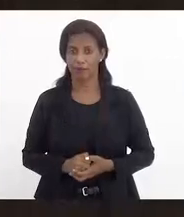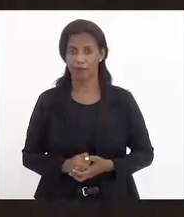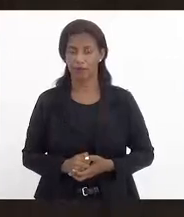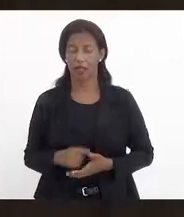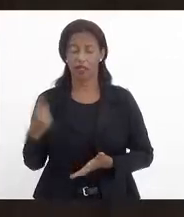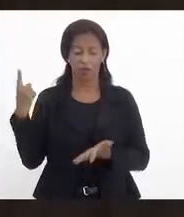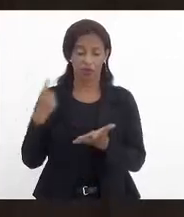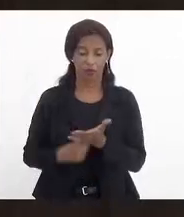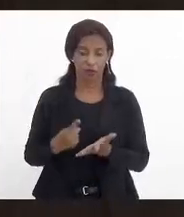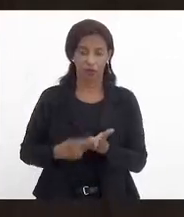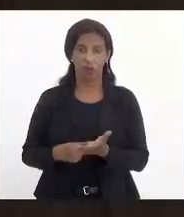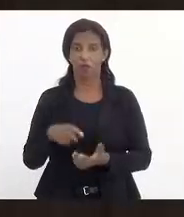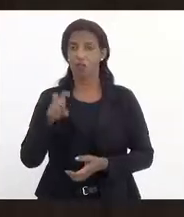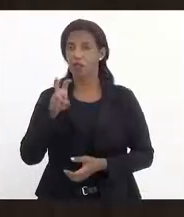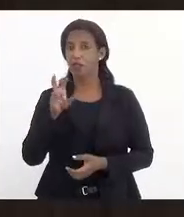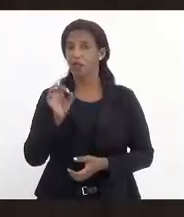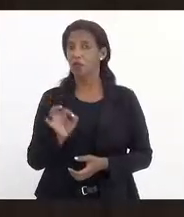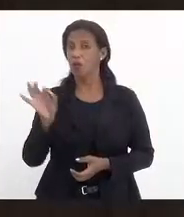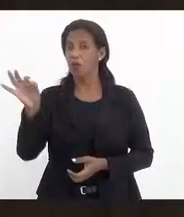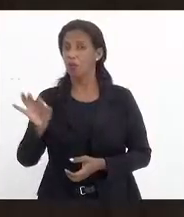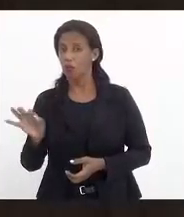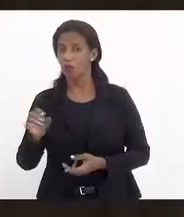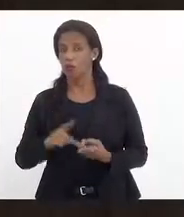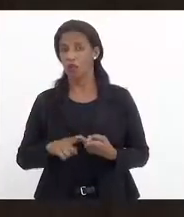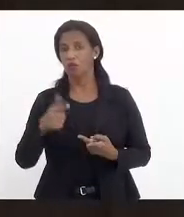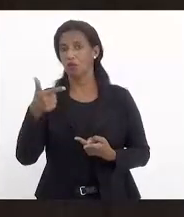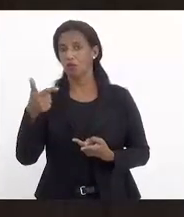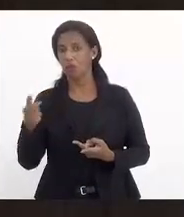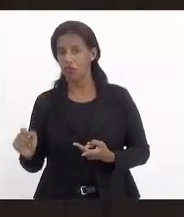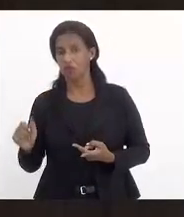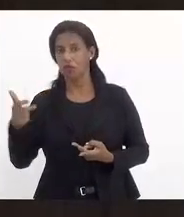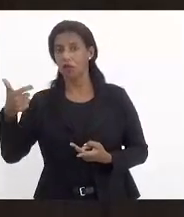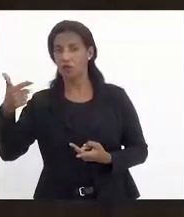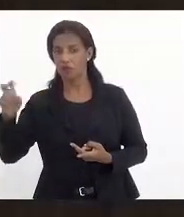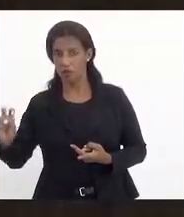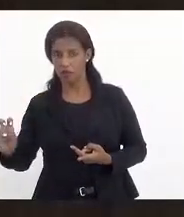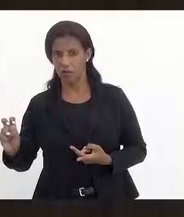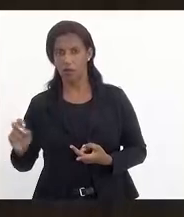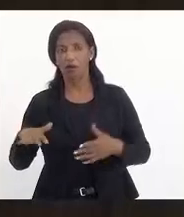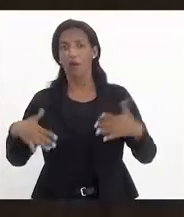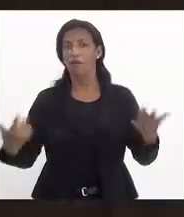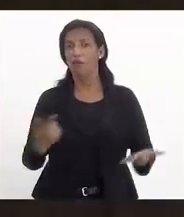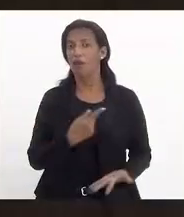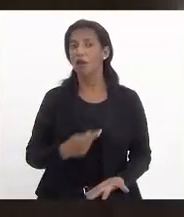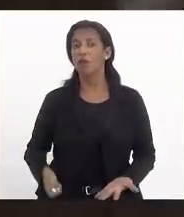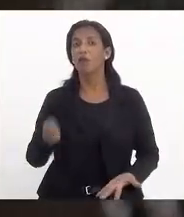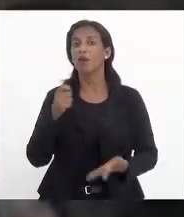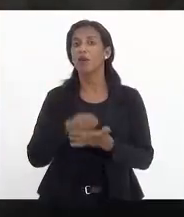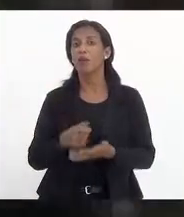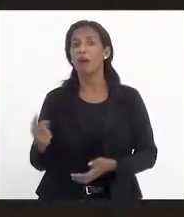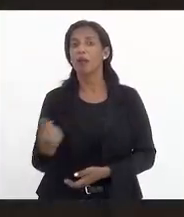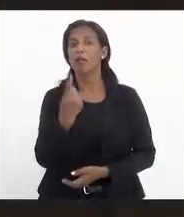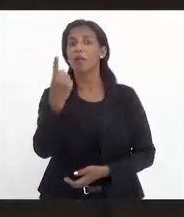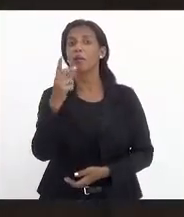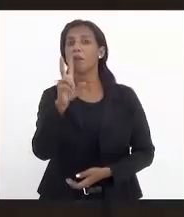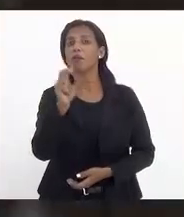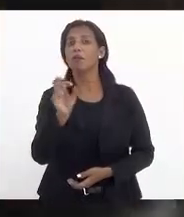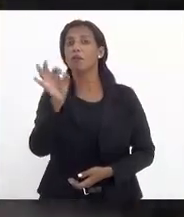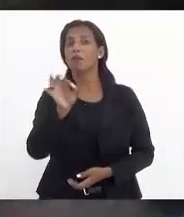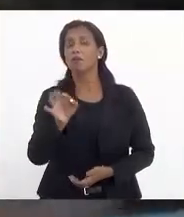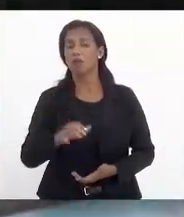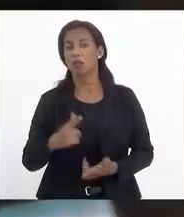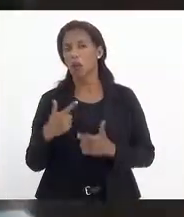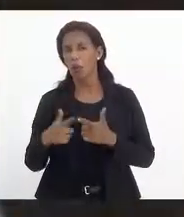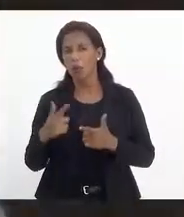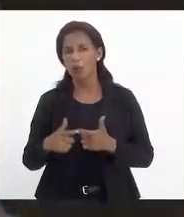um acordo, 50%, 25%. Vai que o governo não pague nem o primeiro 50%. Olha